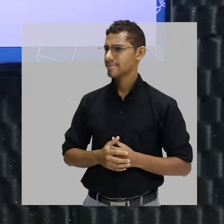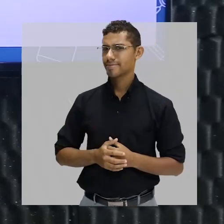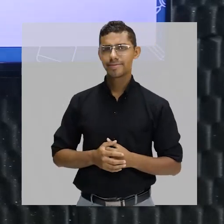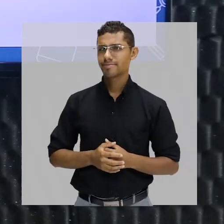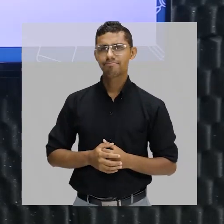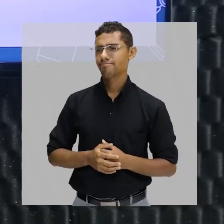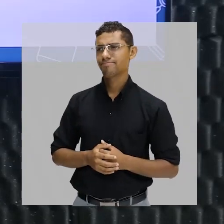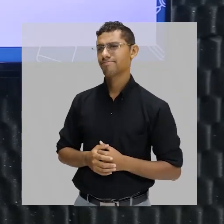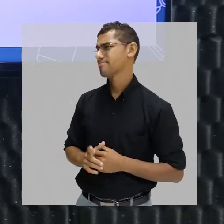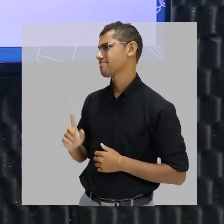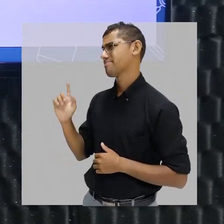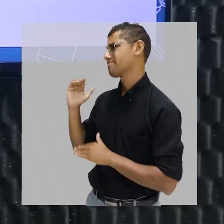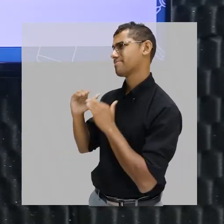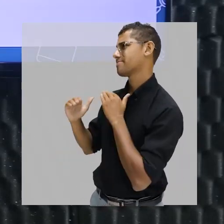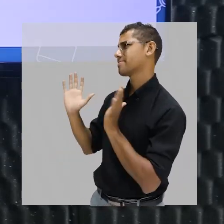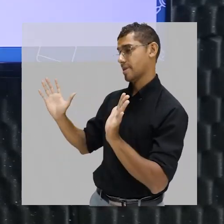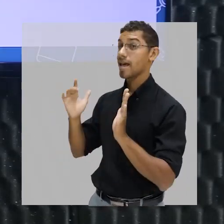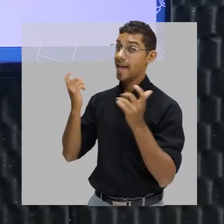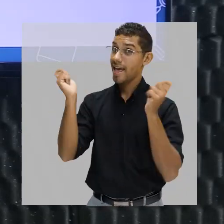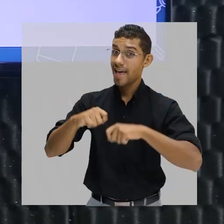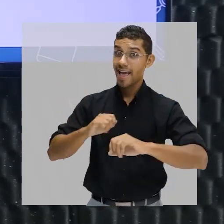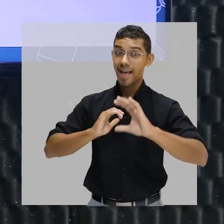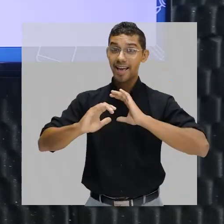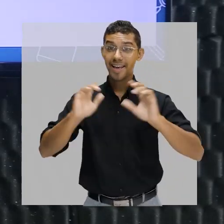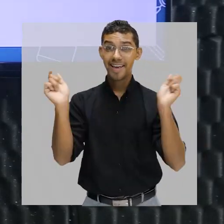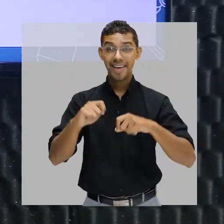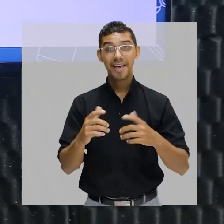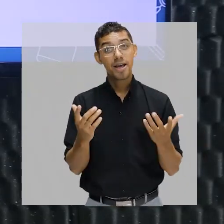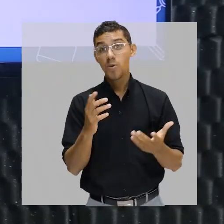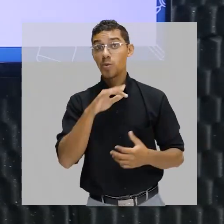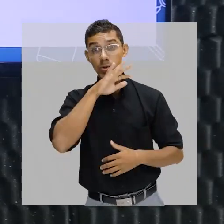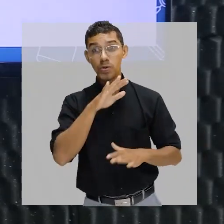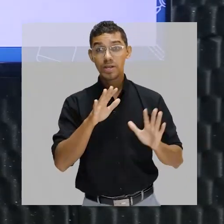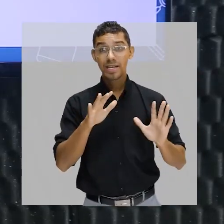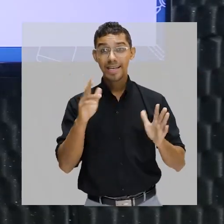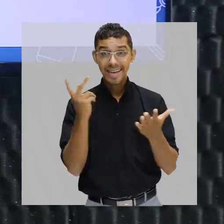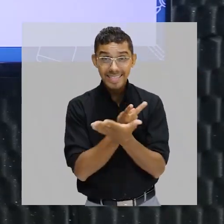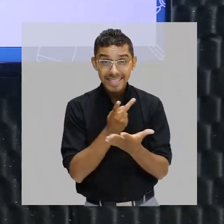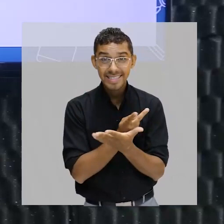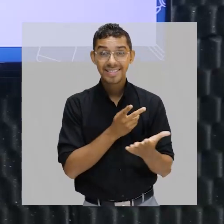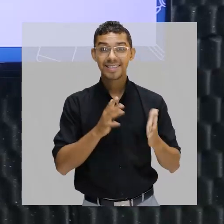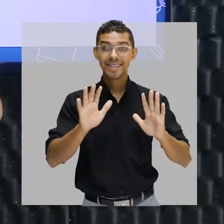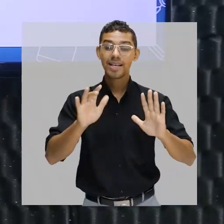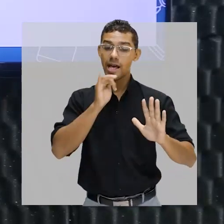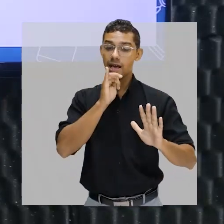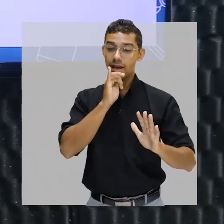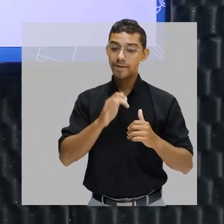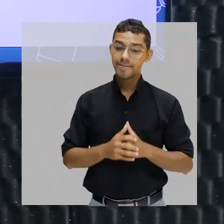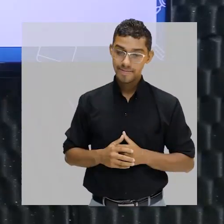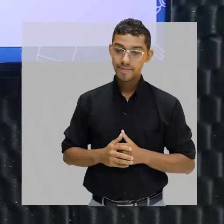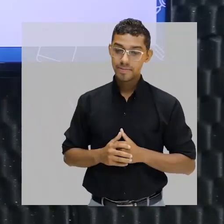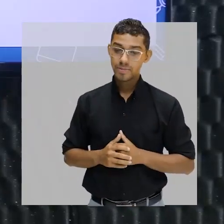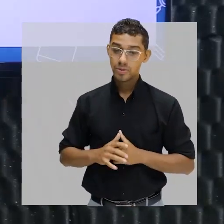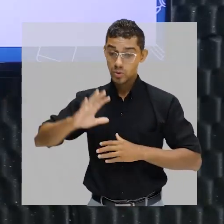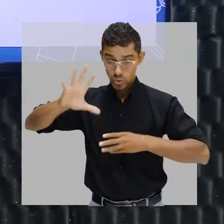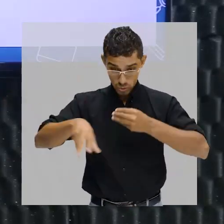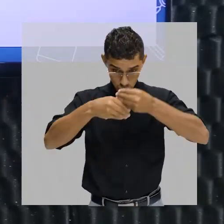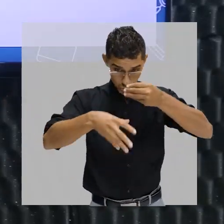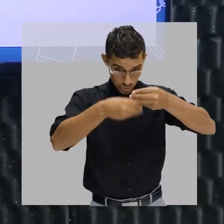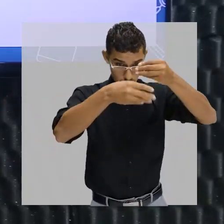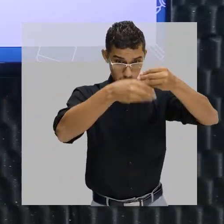você faz isso aqui, é uma linguagem para dizer que é negativo, certo? Então, esse conjunto que nós